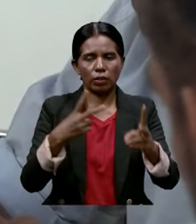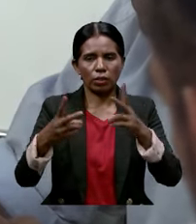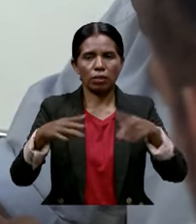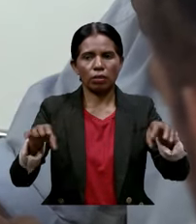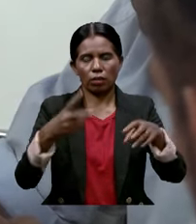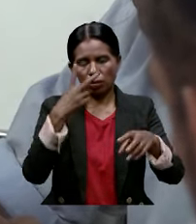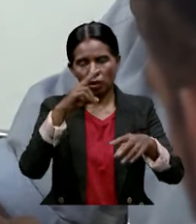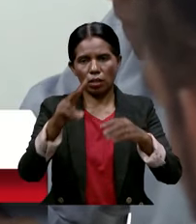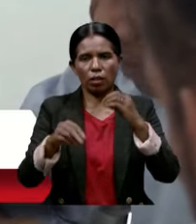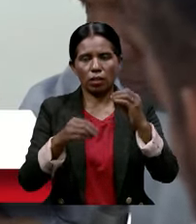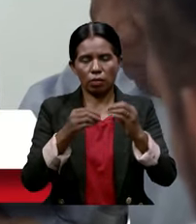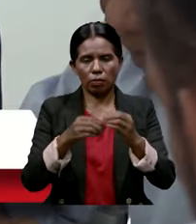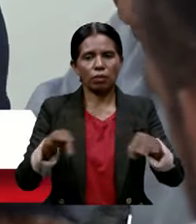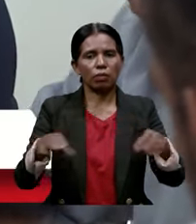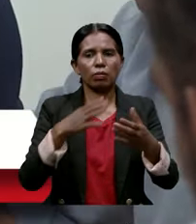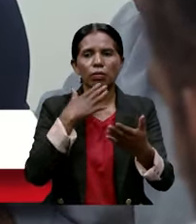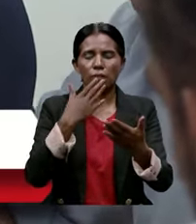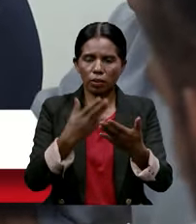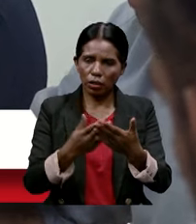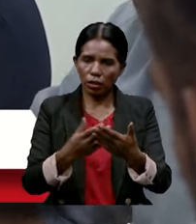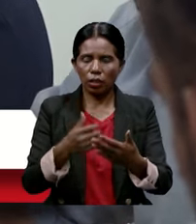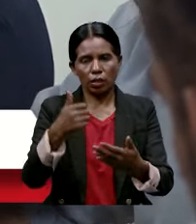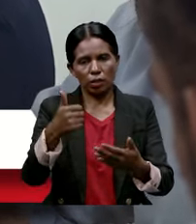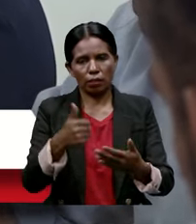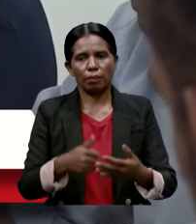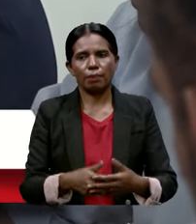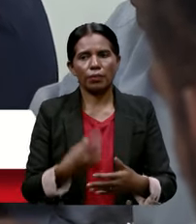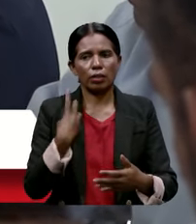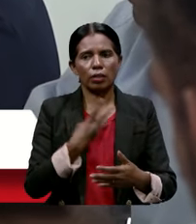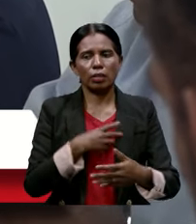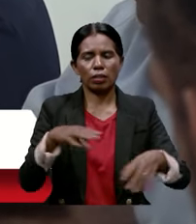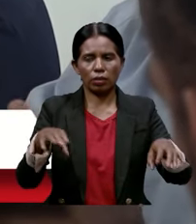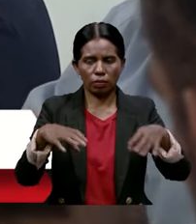tuhara qualidade de serviço. Itu serviço ne tuir